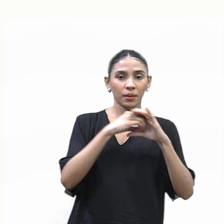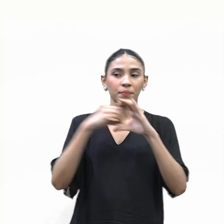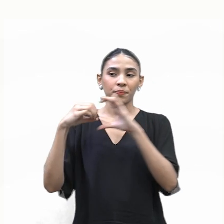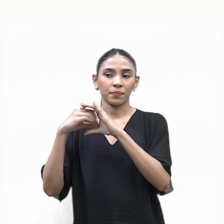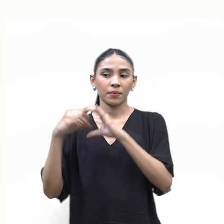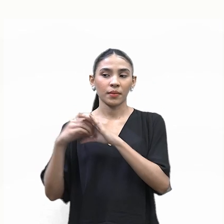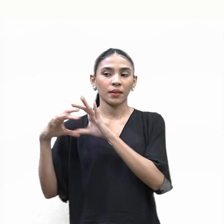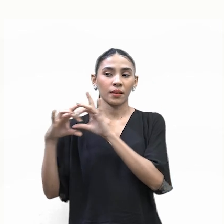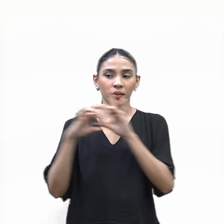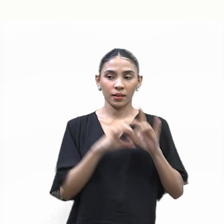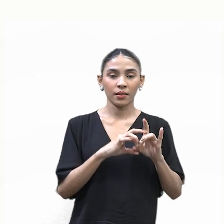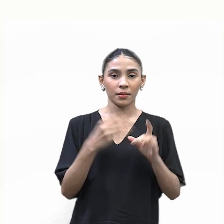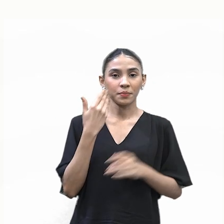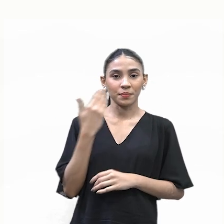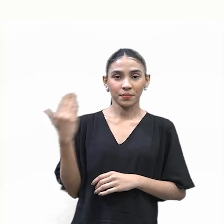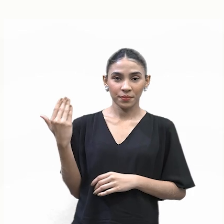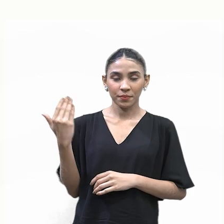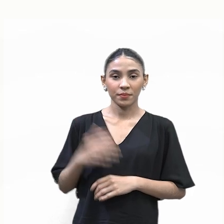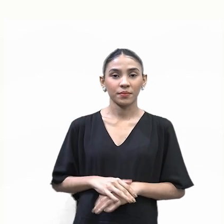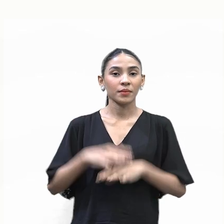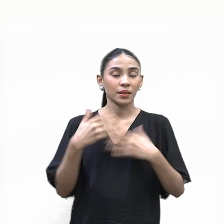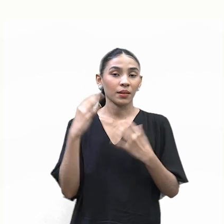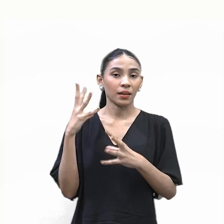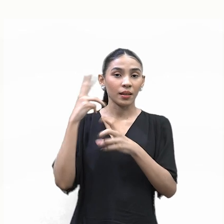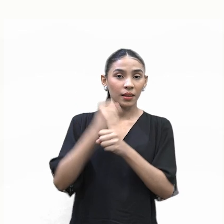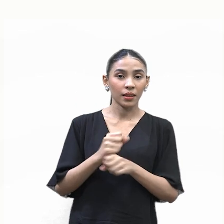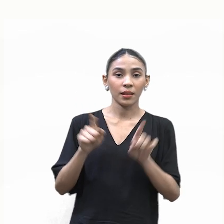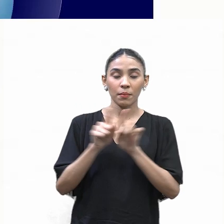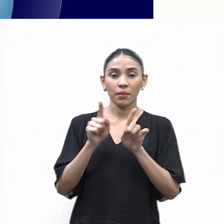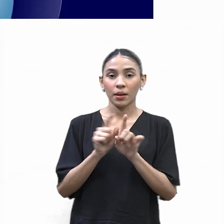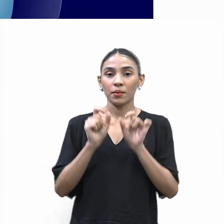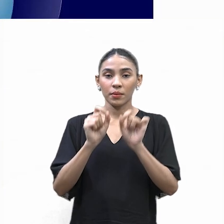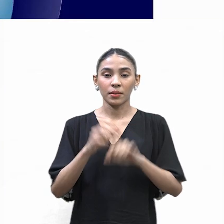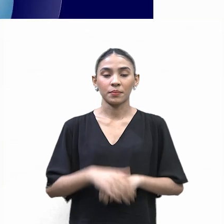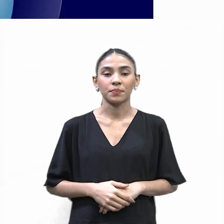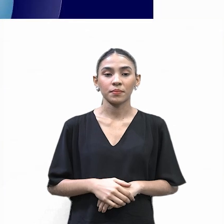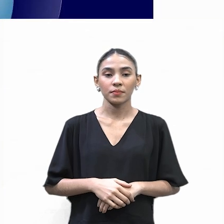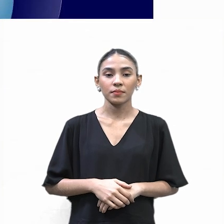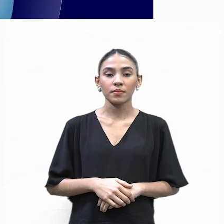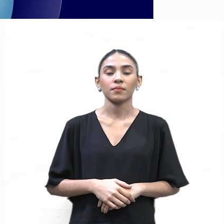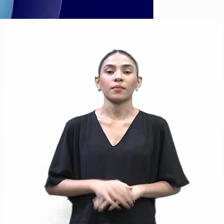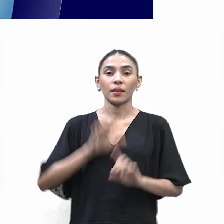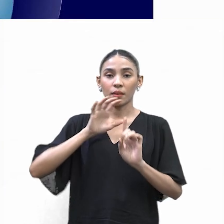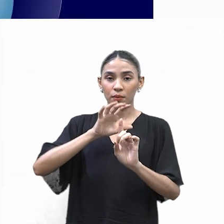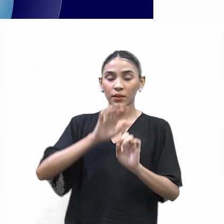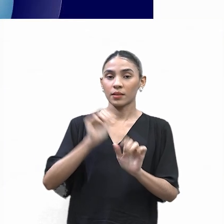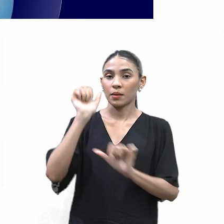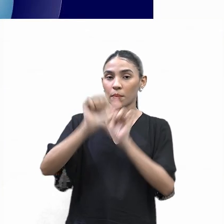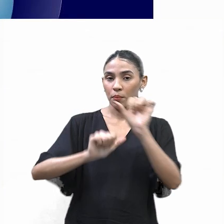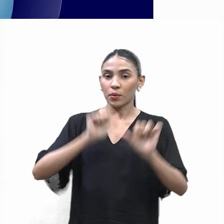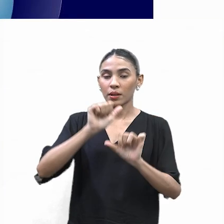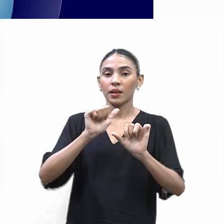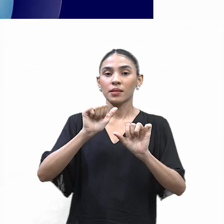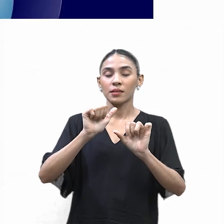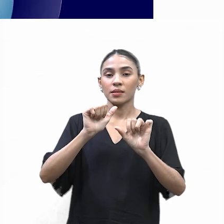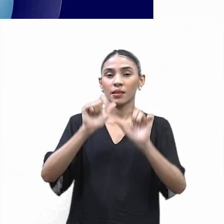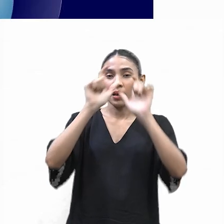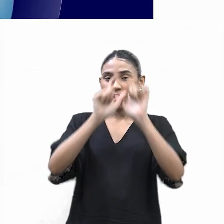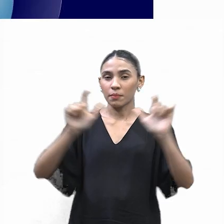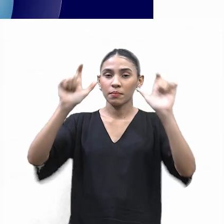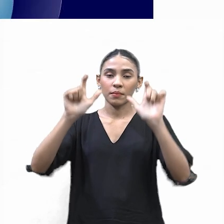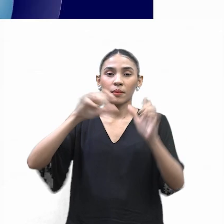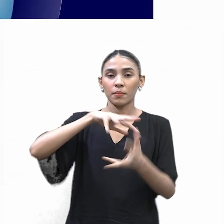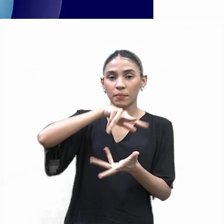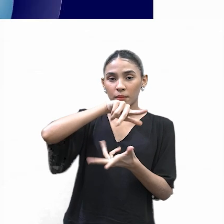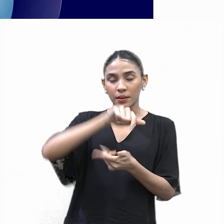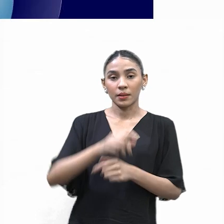endossimbiose, ok? A gente vai recapitular também um pouquinho sobre os efeitos, né, das mudanças climáticas do nosso planeta.